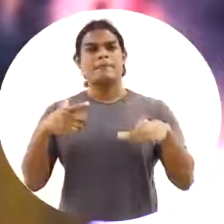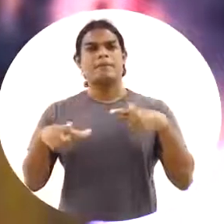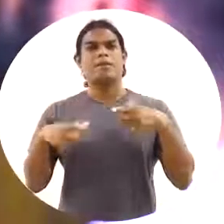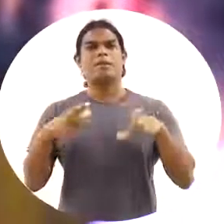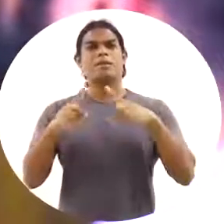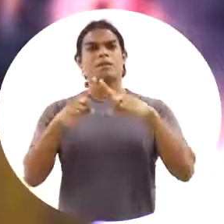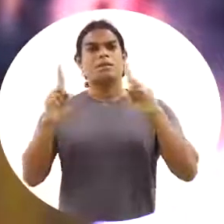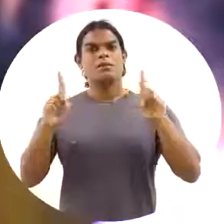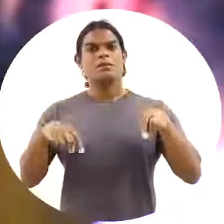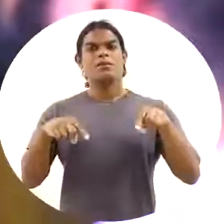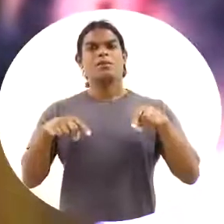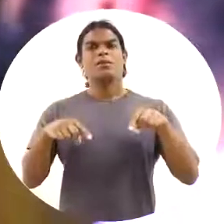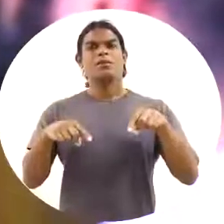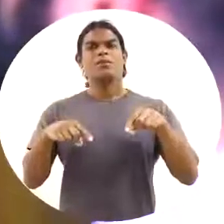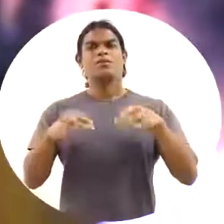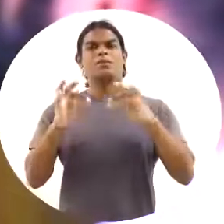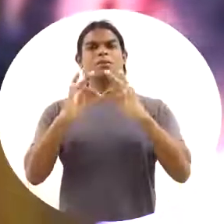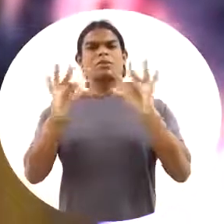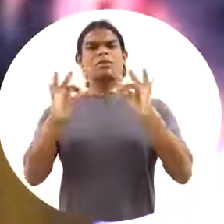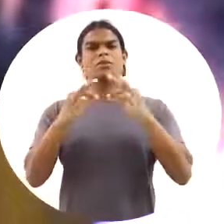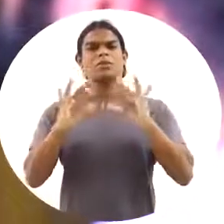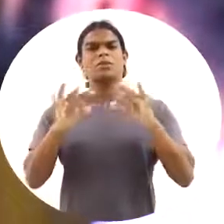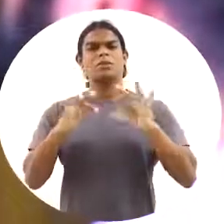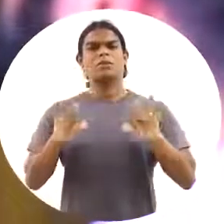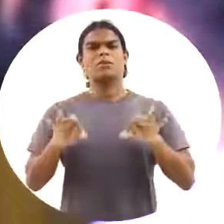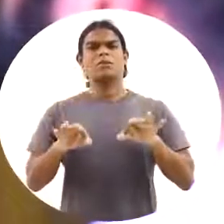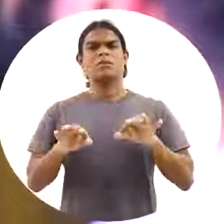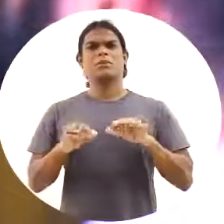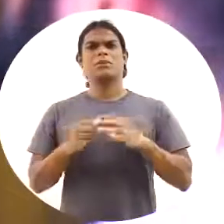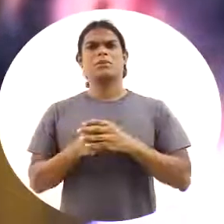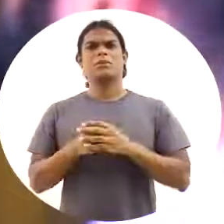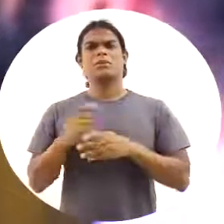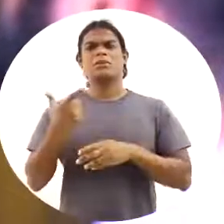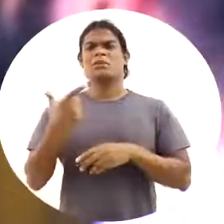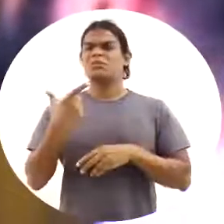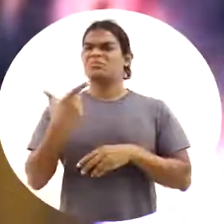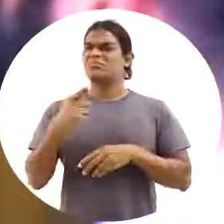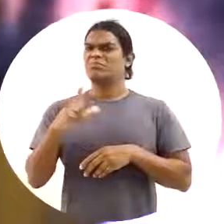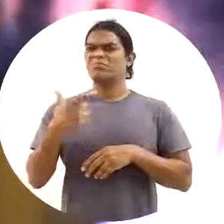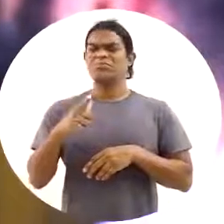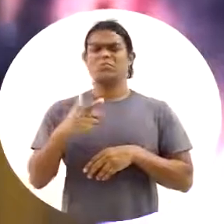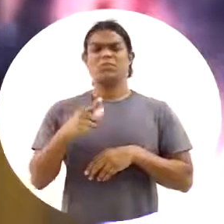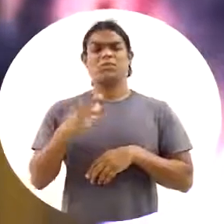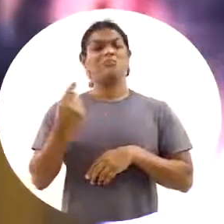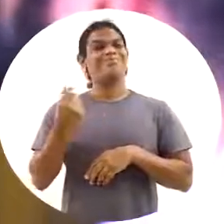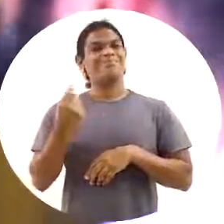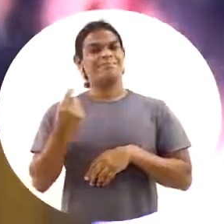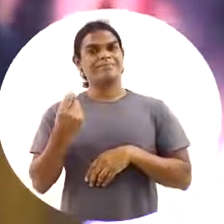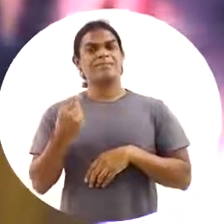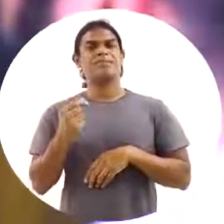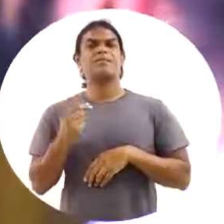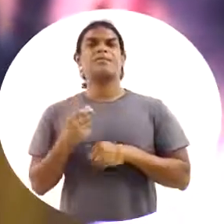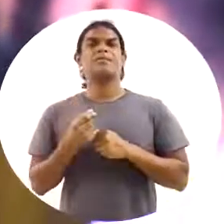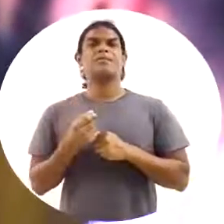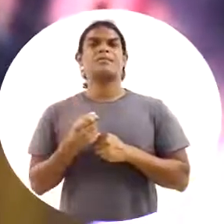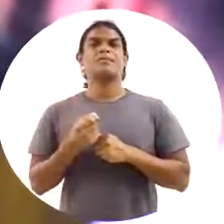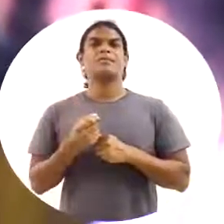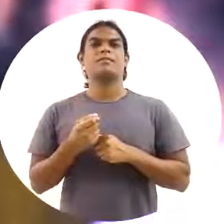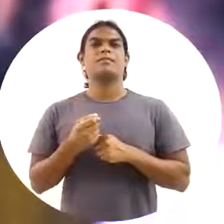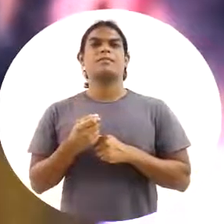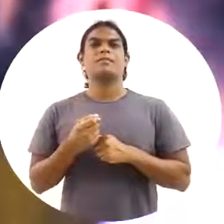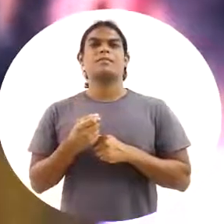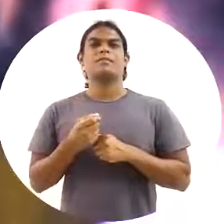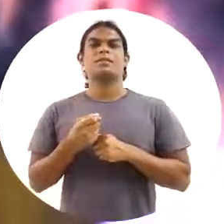um projeto muito simples, né? Que não tinha luxo, o orçamento era muito baixo. A gente